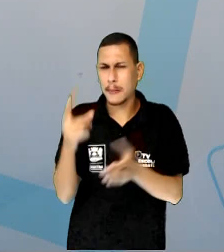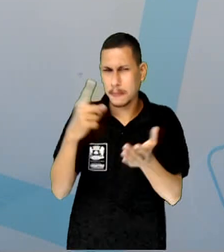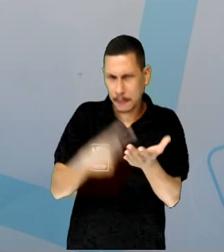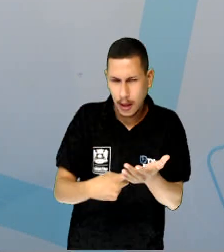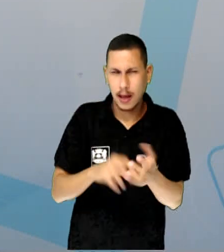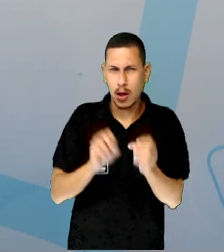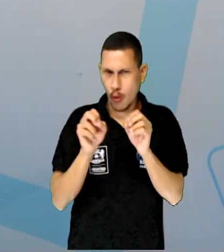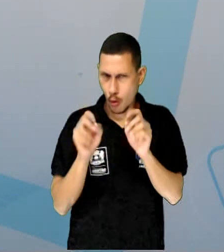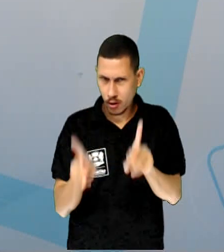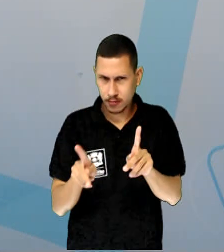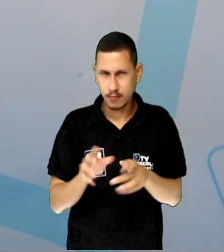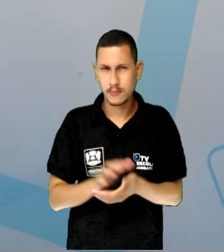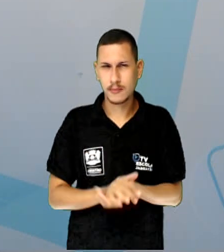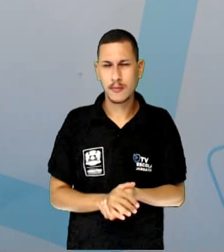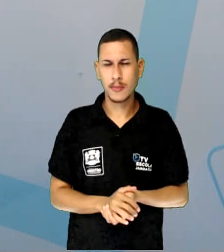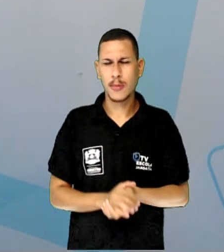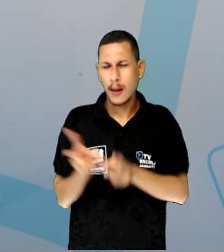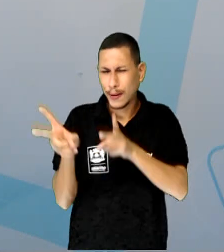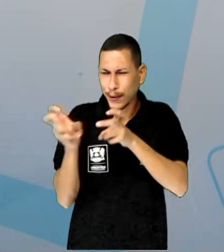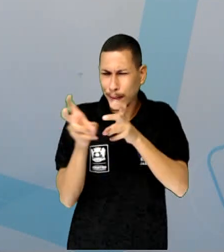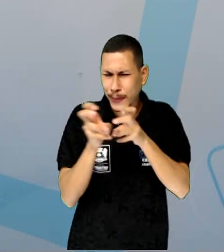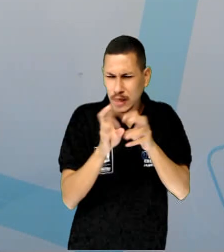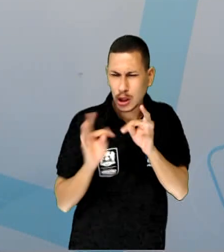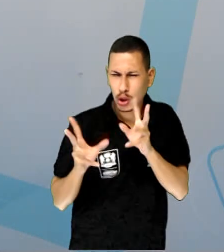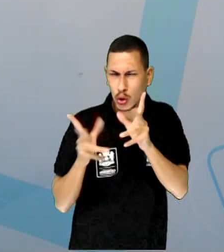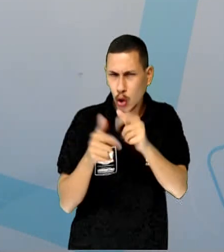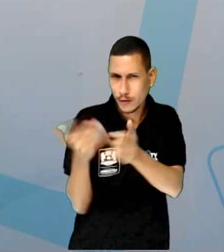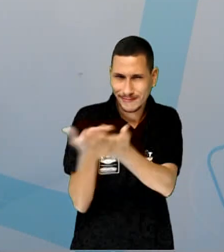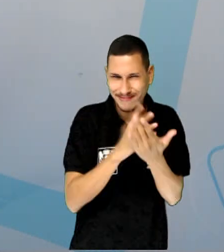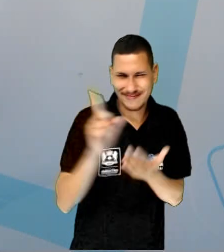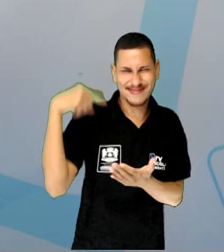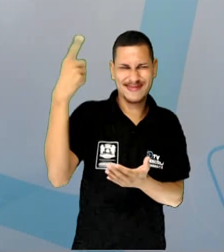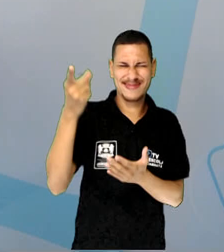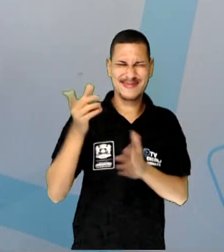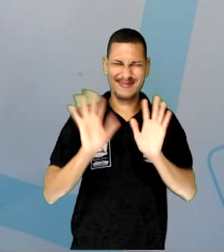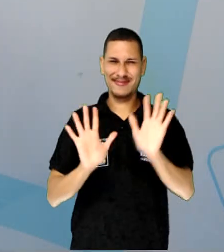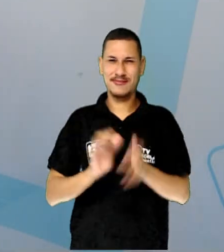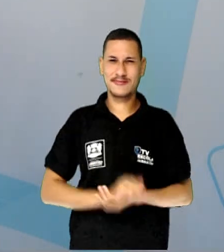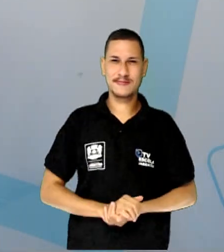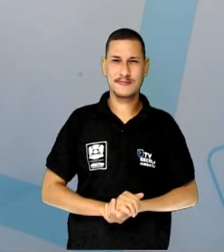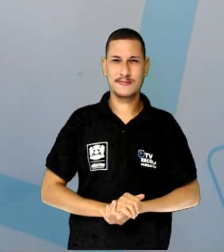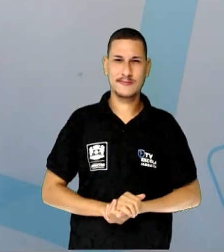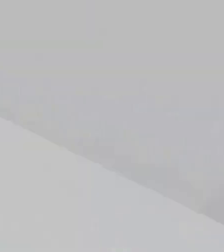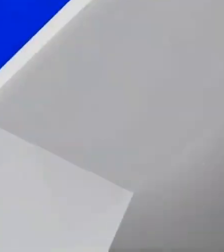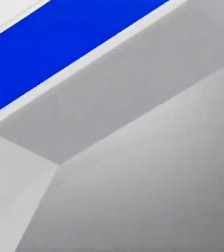bem? Então, vejo todos e todas na próxima aula. Bye, bye!